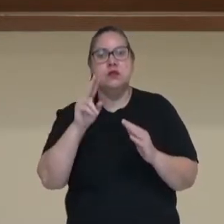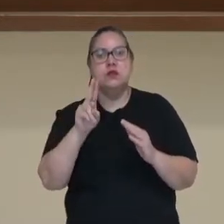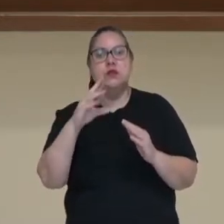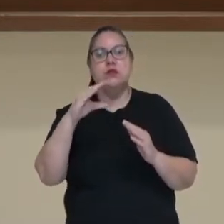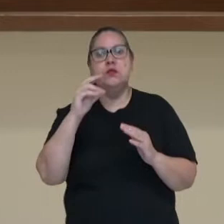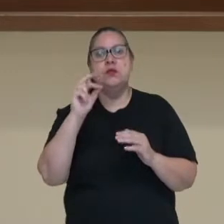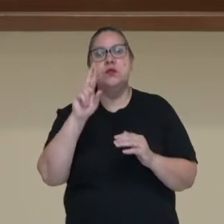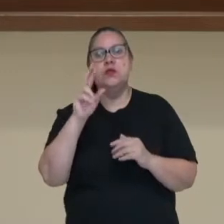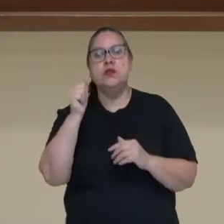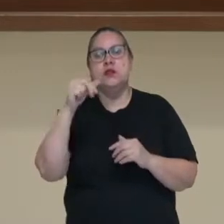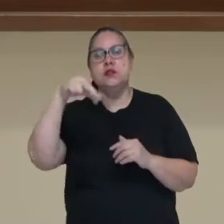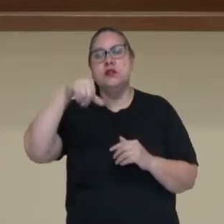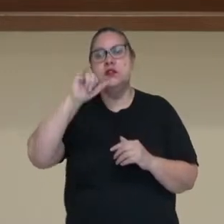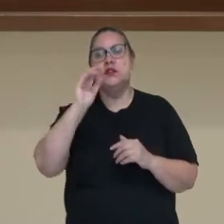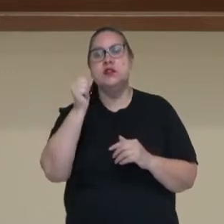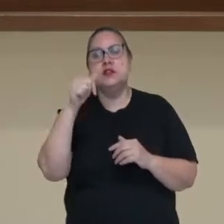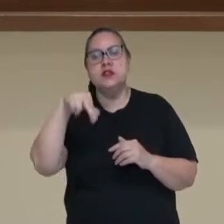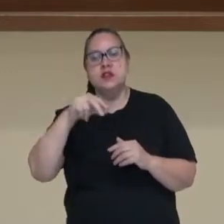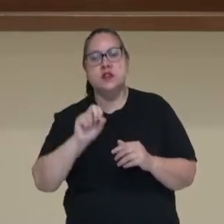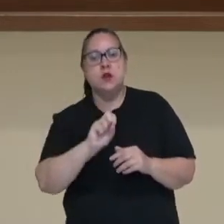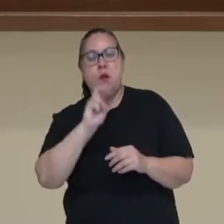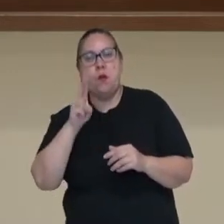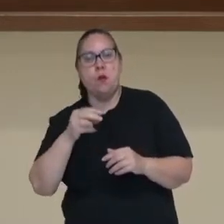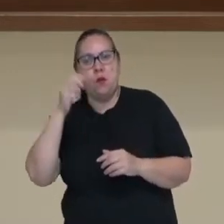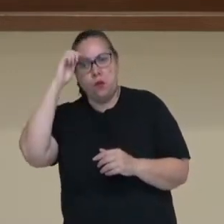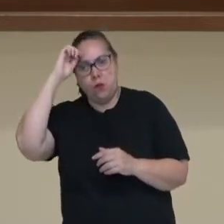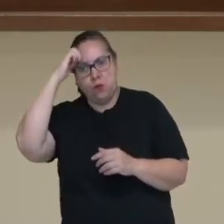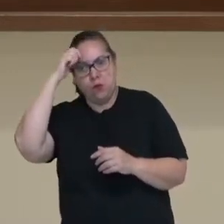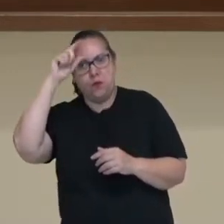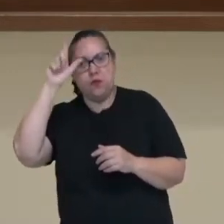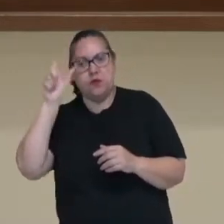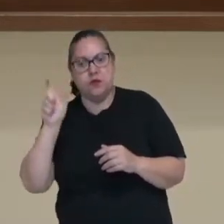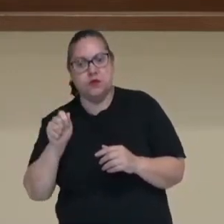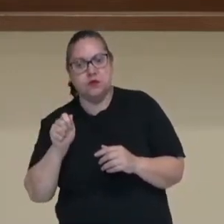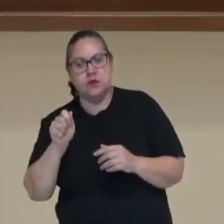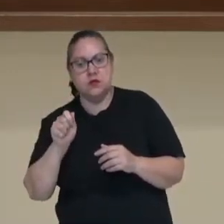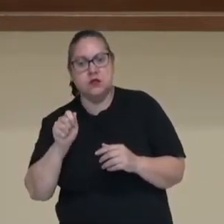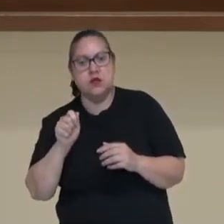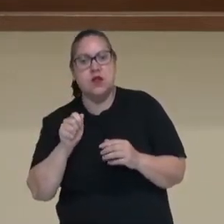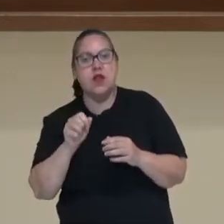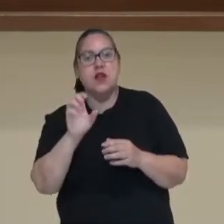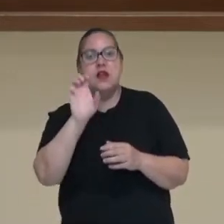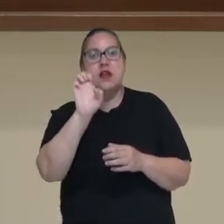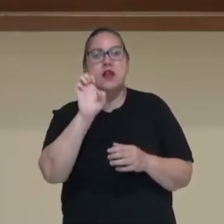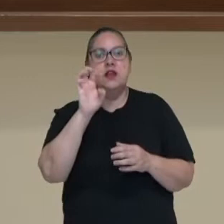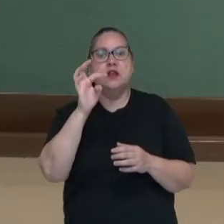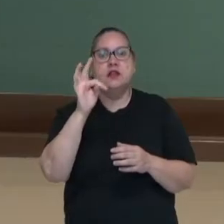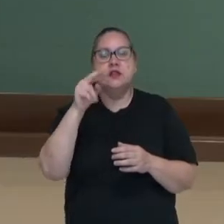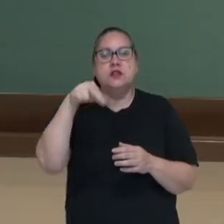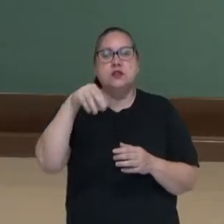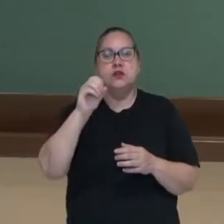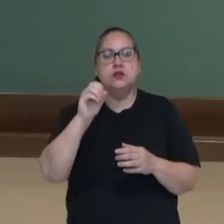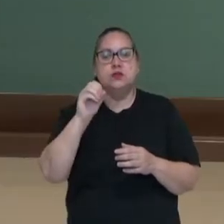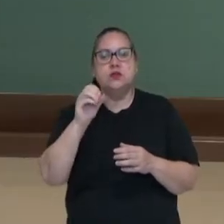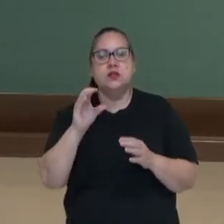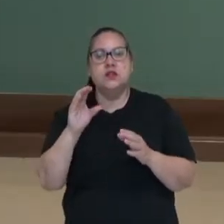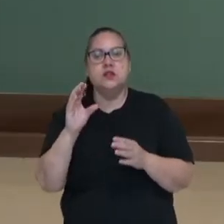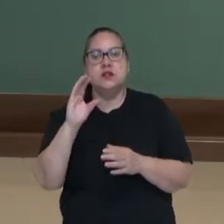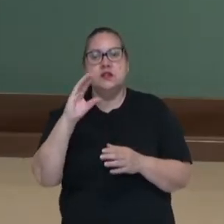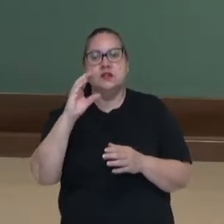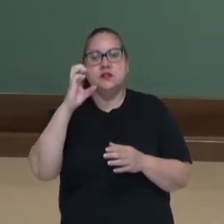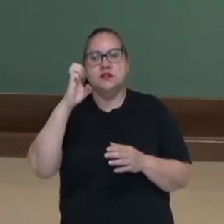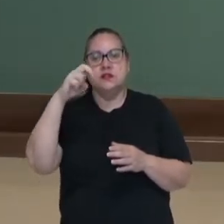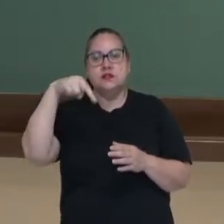ou etnia africana. Quando falamos etno e o centrismo, vocês lembram da palavra